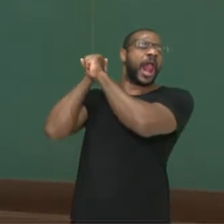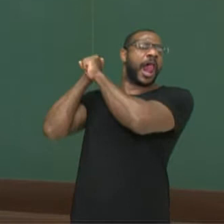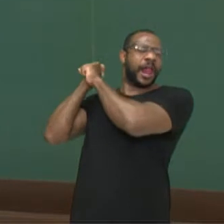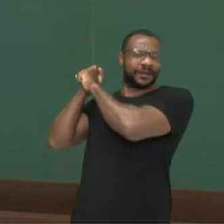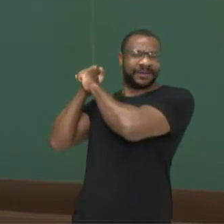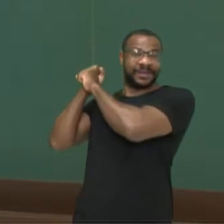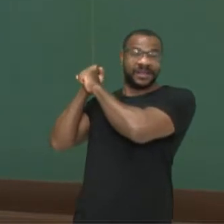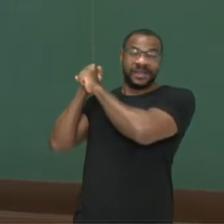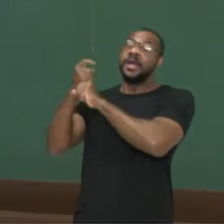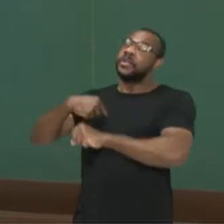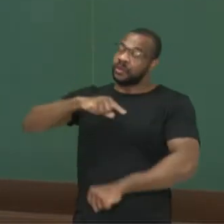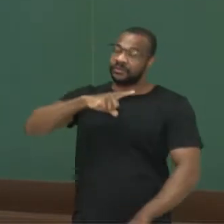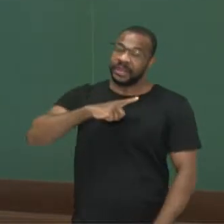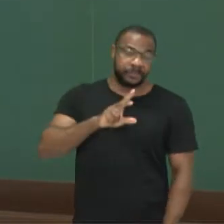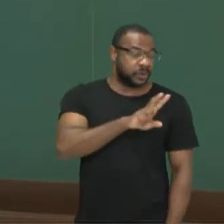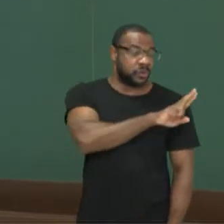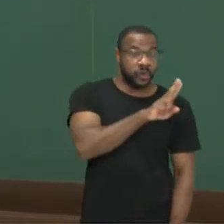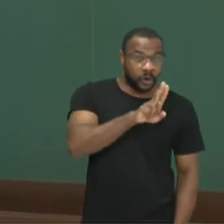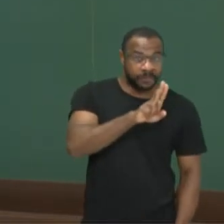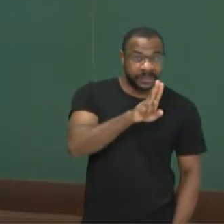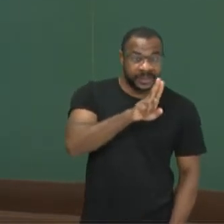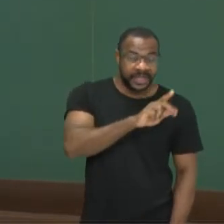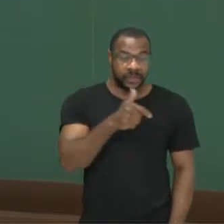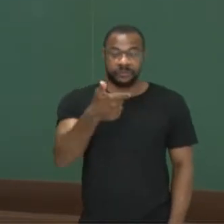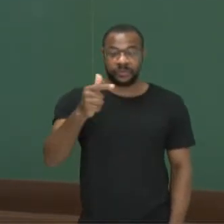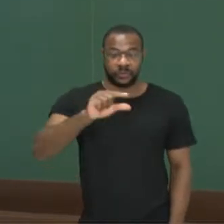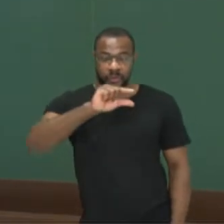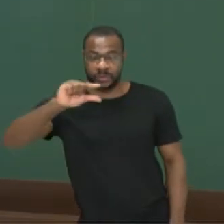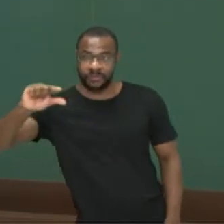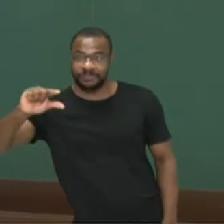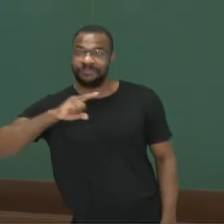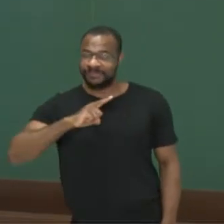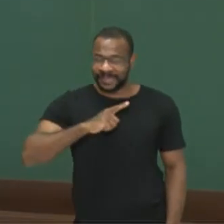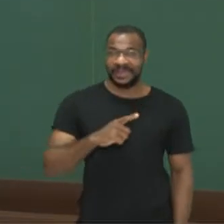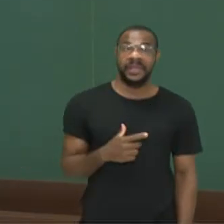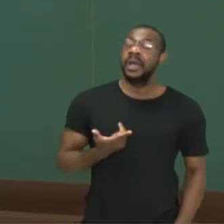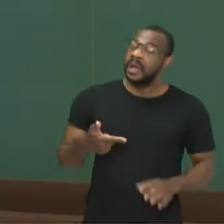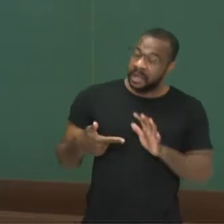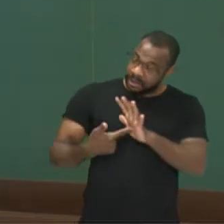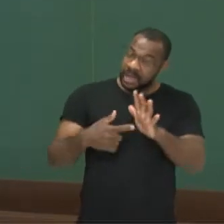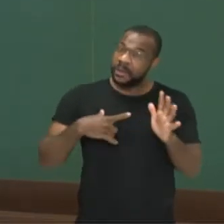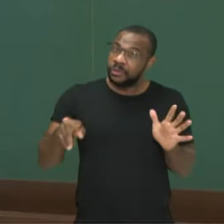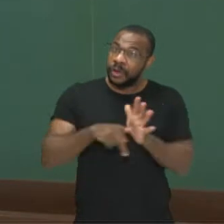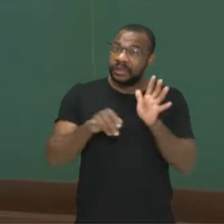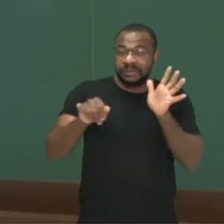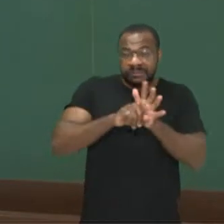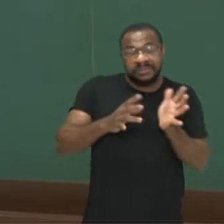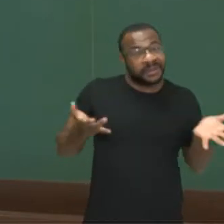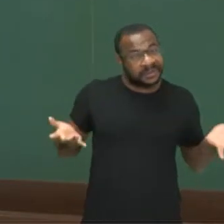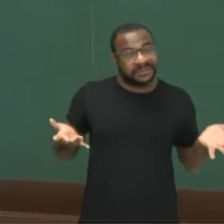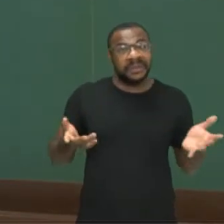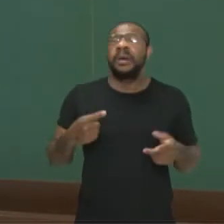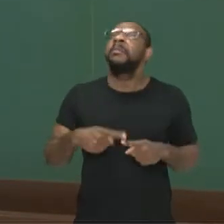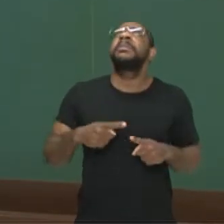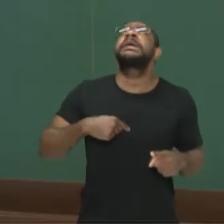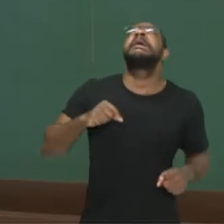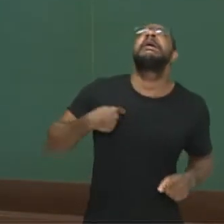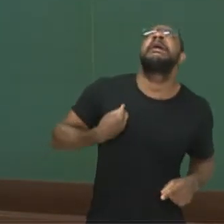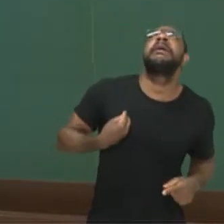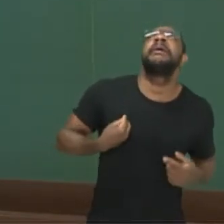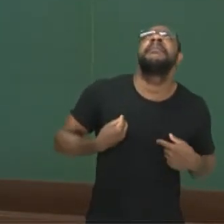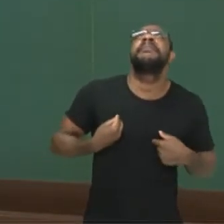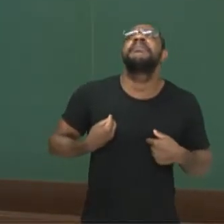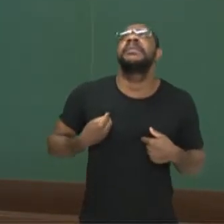temos nome e sobrenome, e essa é a primeira maneira de nos identificarmos. Quem sou eu? Por que eu tenho esse nome? De onde vem o